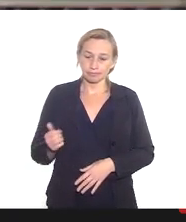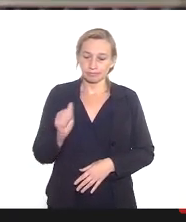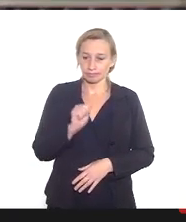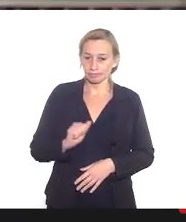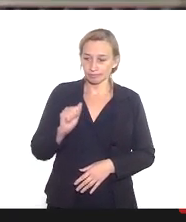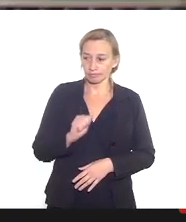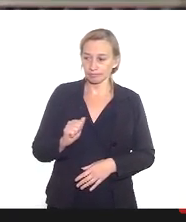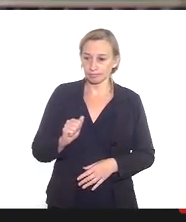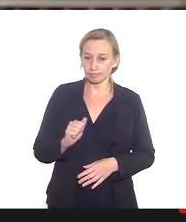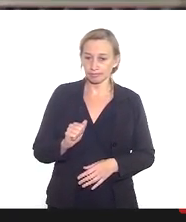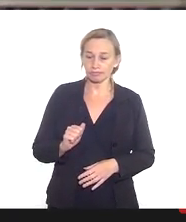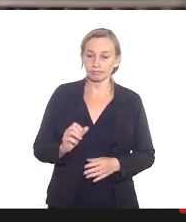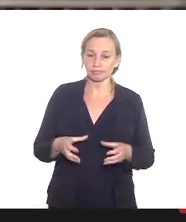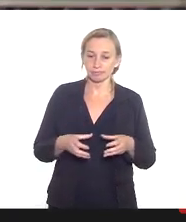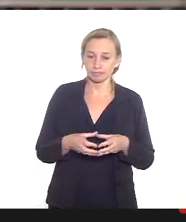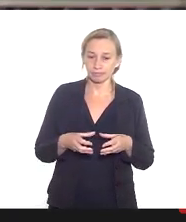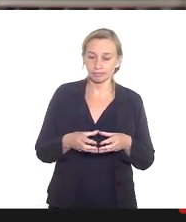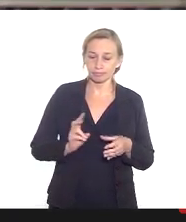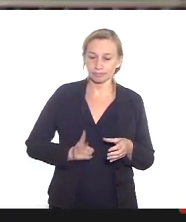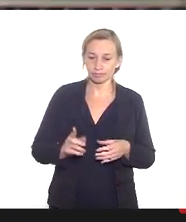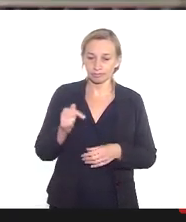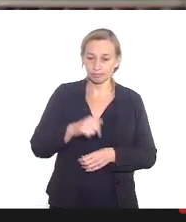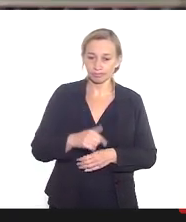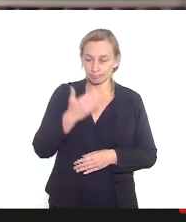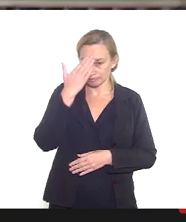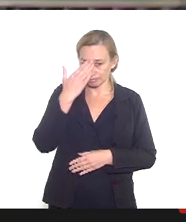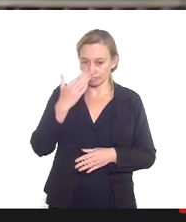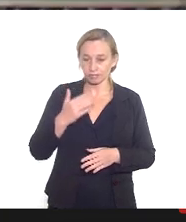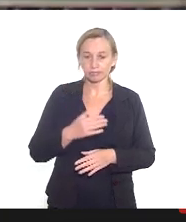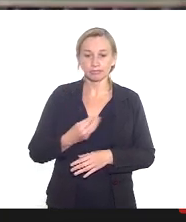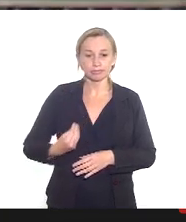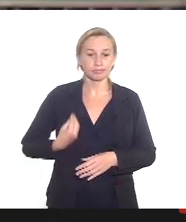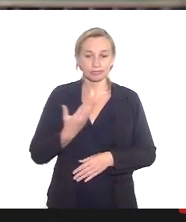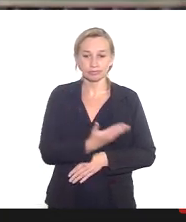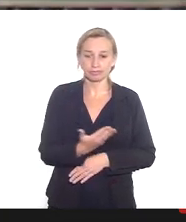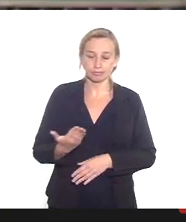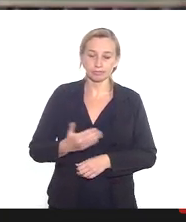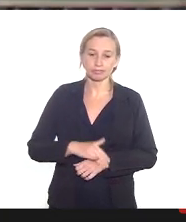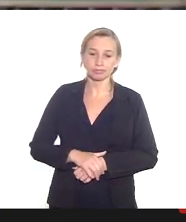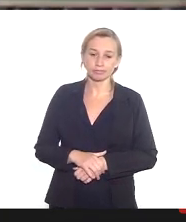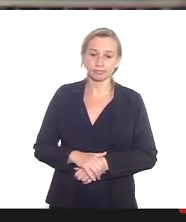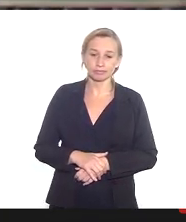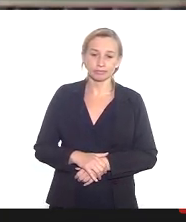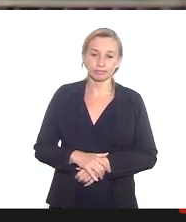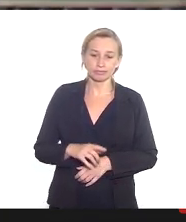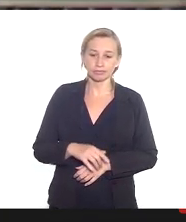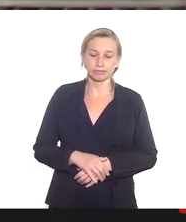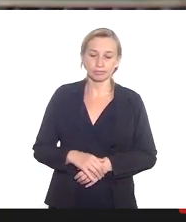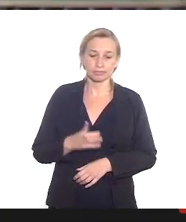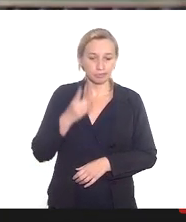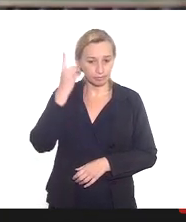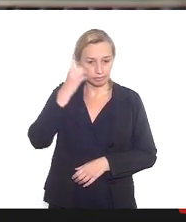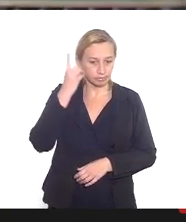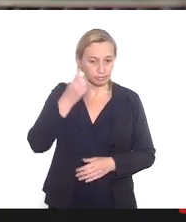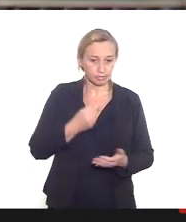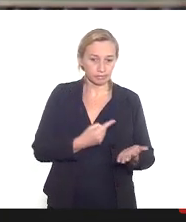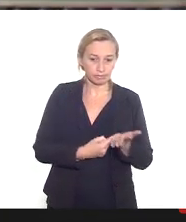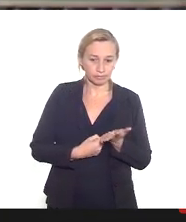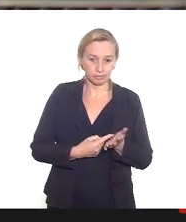EA coordenação da comissão continuam aqui obrigado a tua presença de todas e das deputadas que